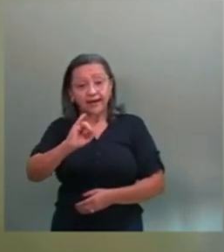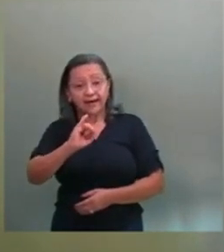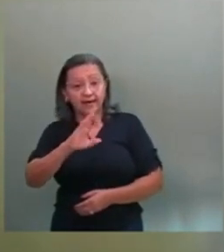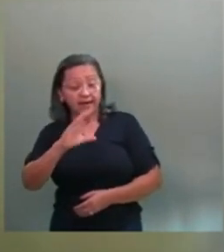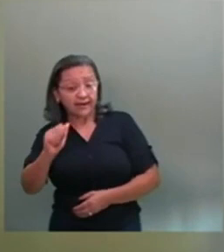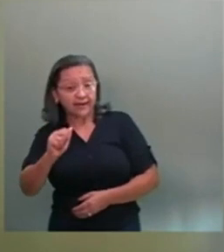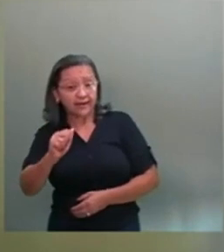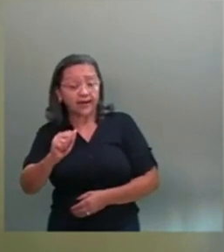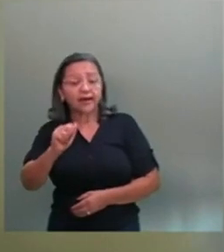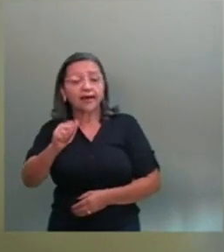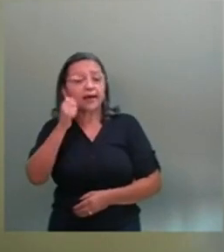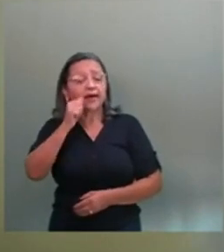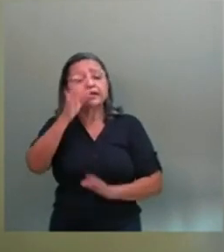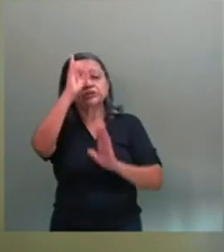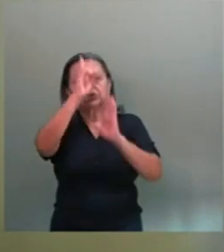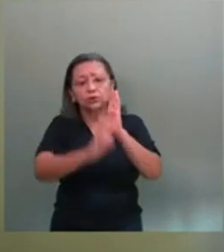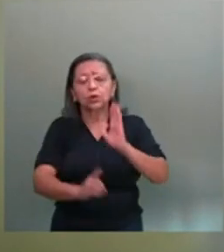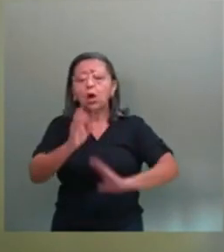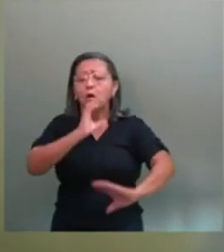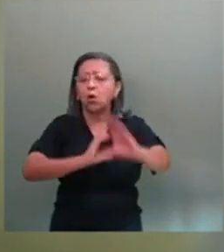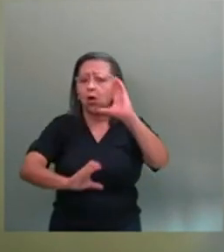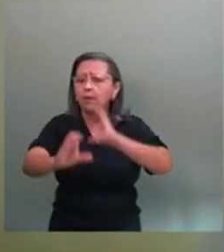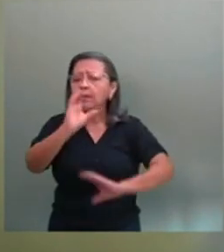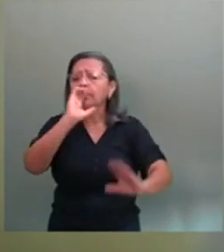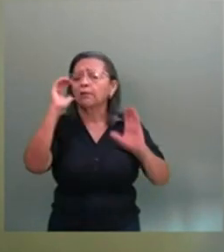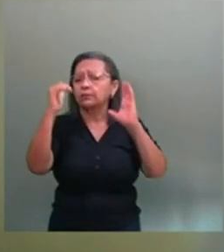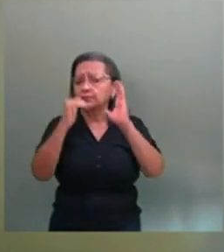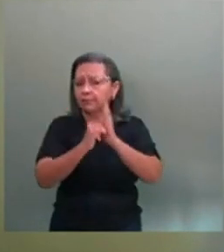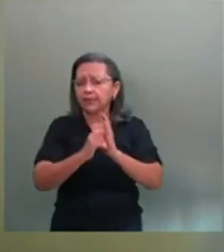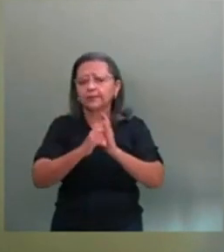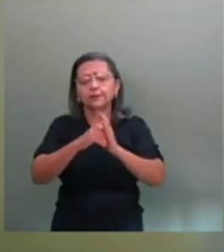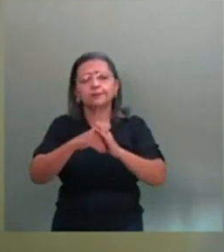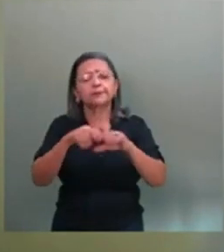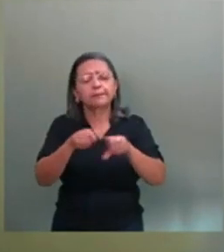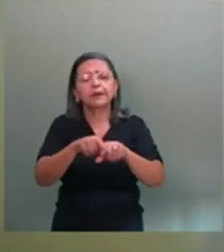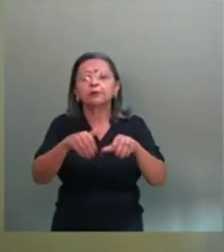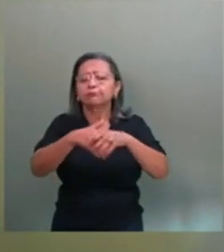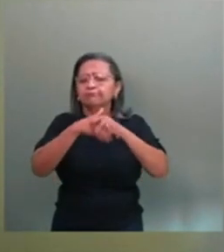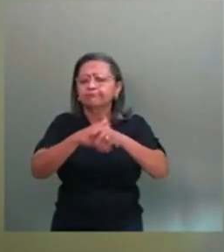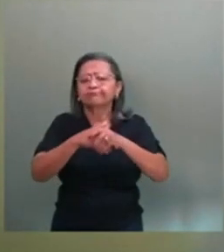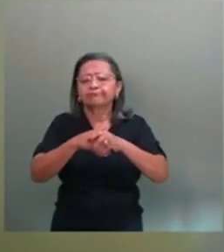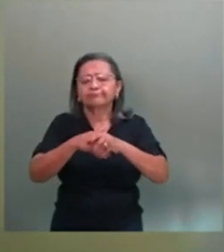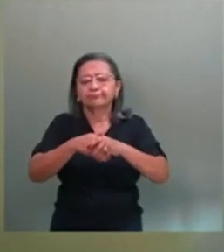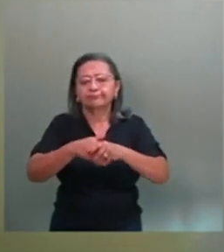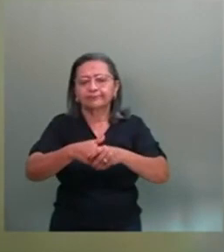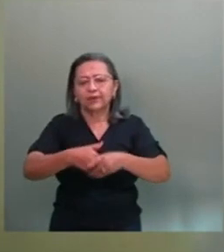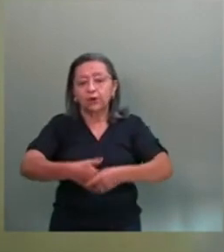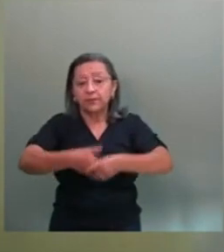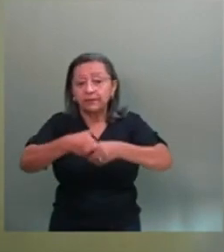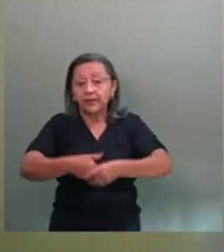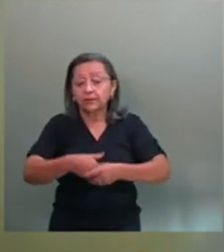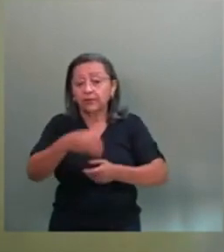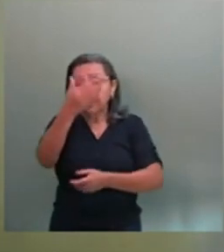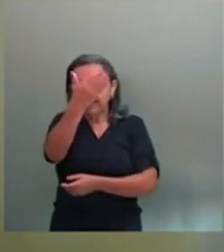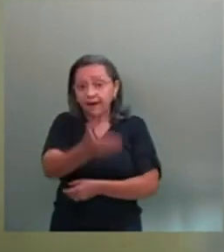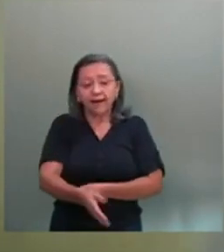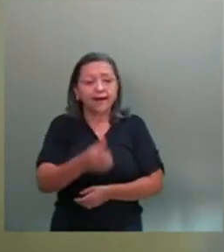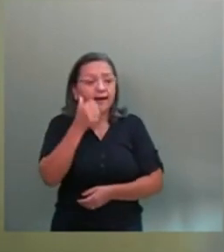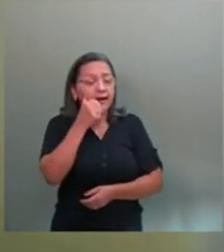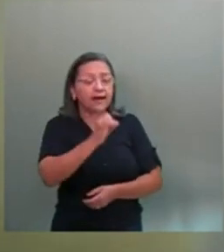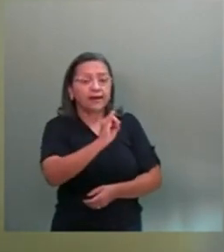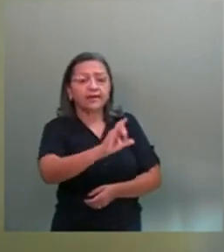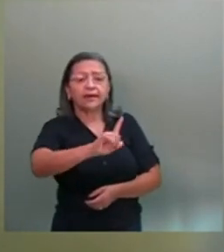de comunicação do Senado, estendo o seu cumprimento para Ilana, que aqui se